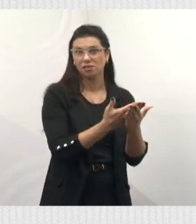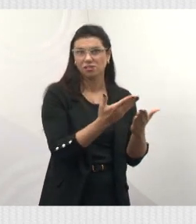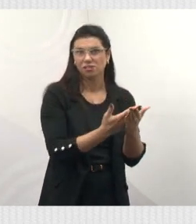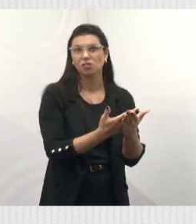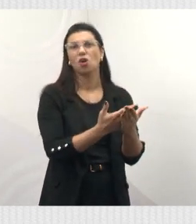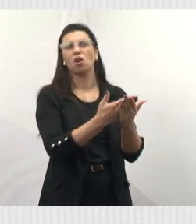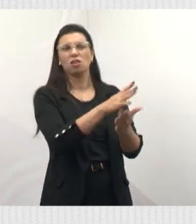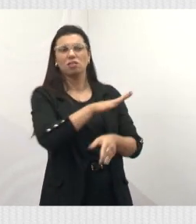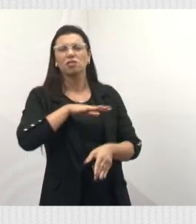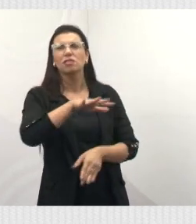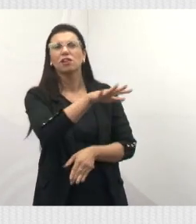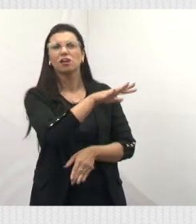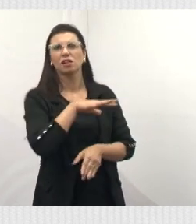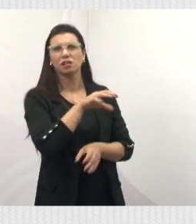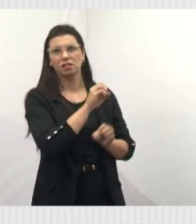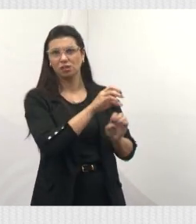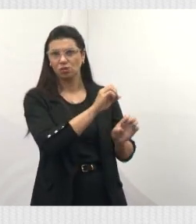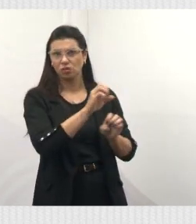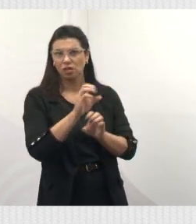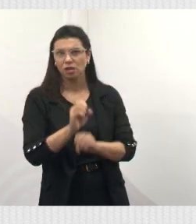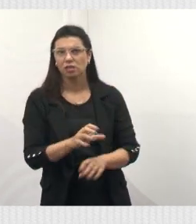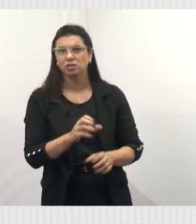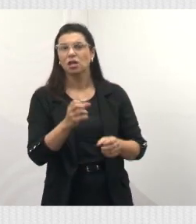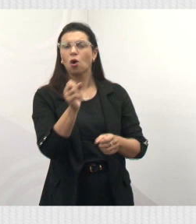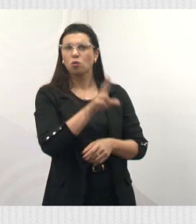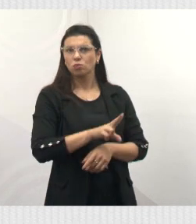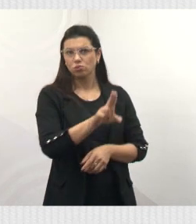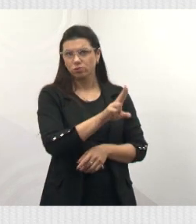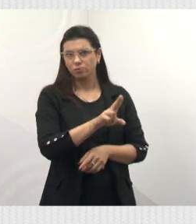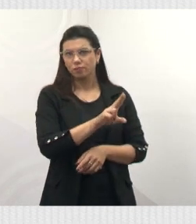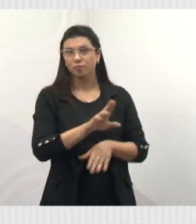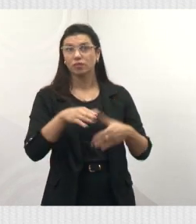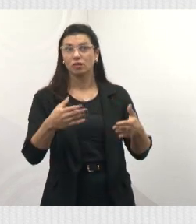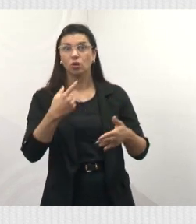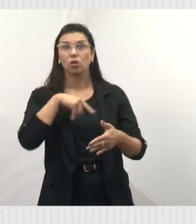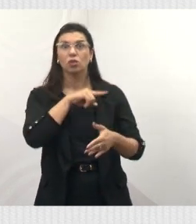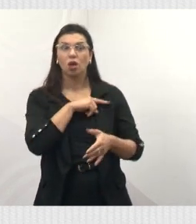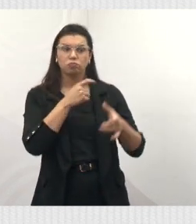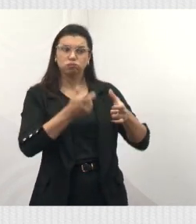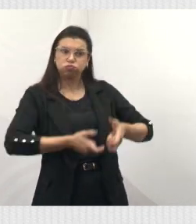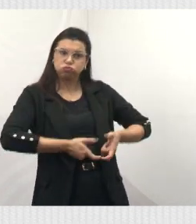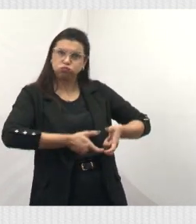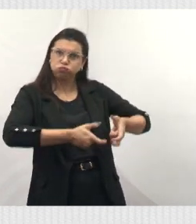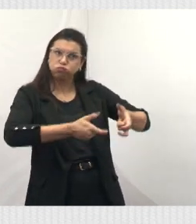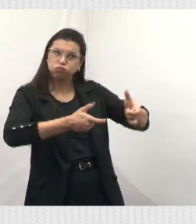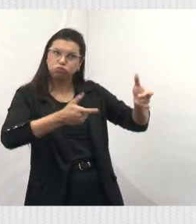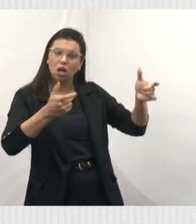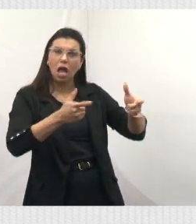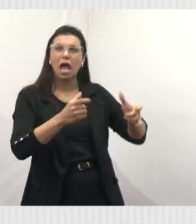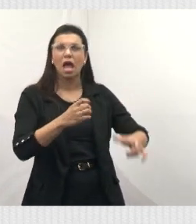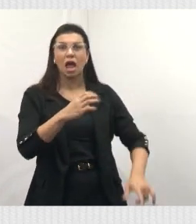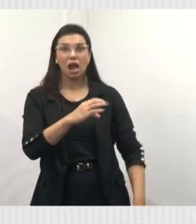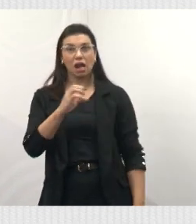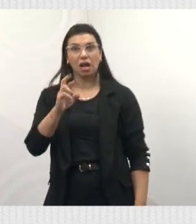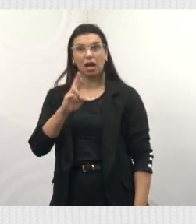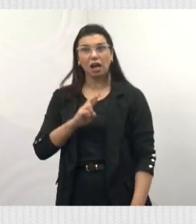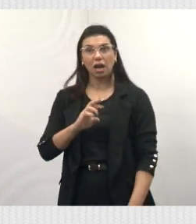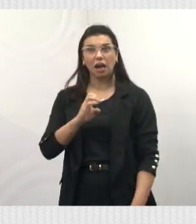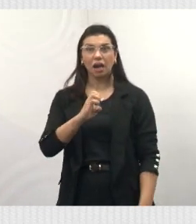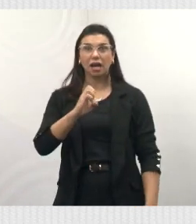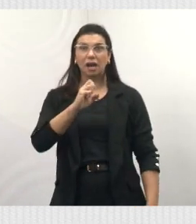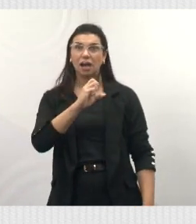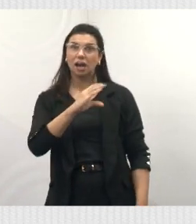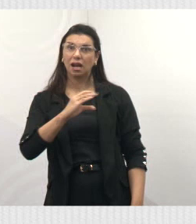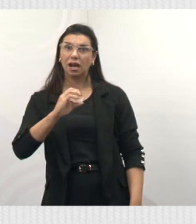podemos avançar o programa de implementação das creches. Já tivemos inauguradas 10 creches no